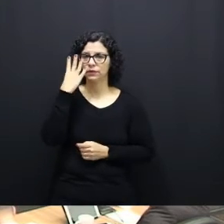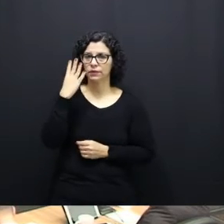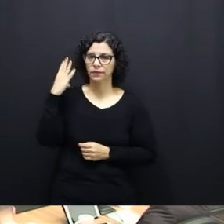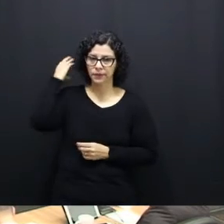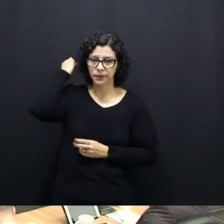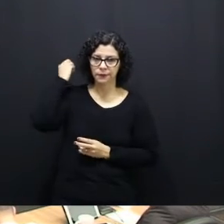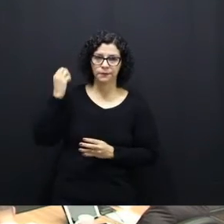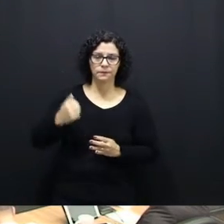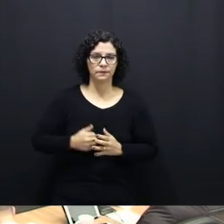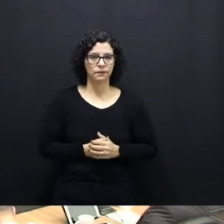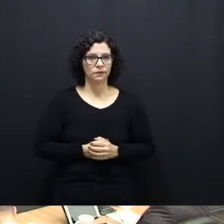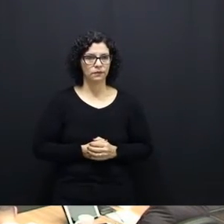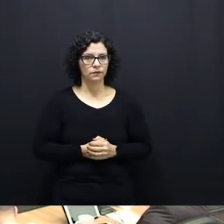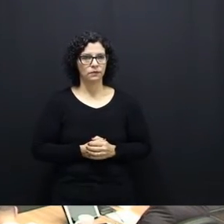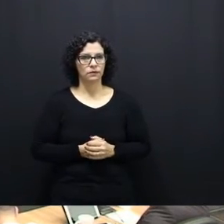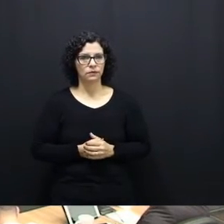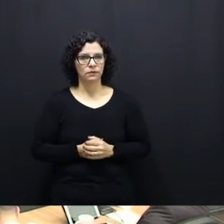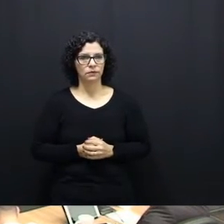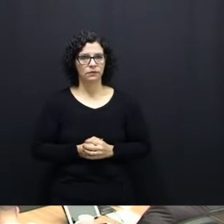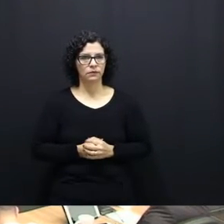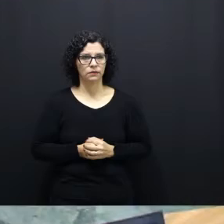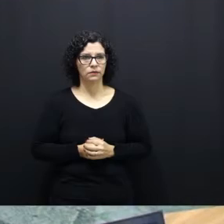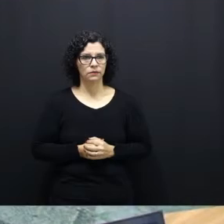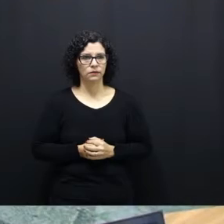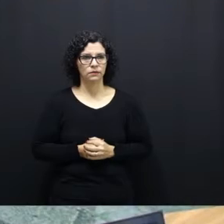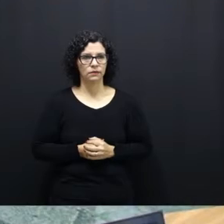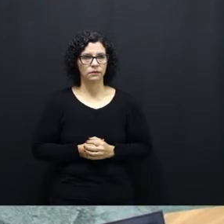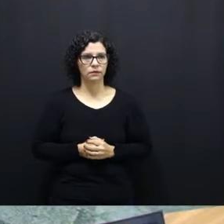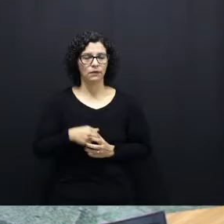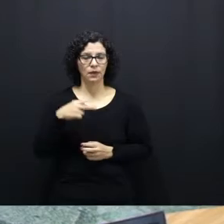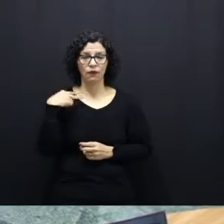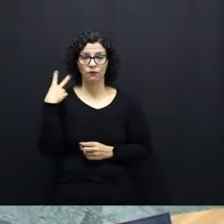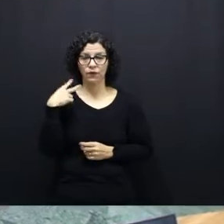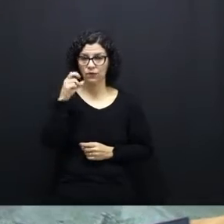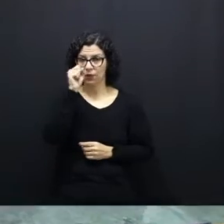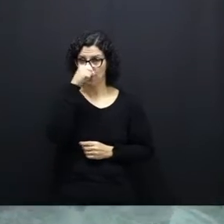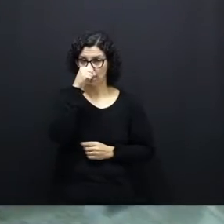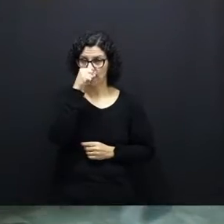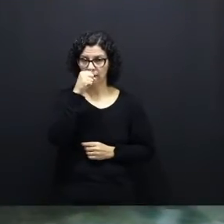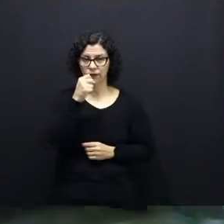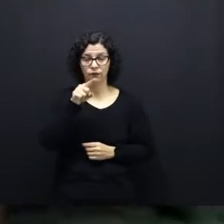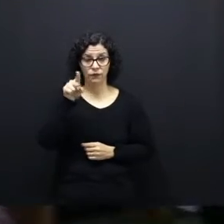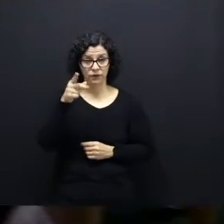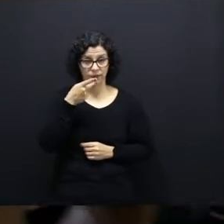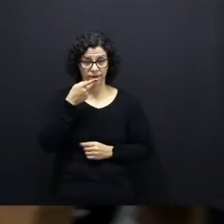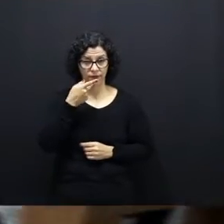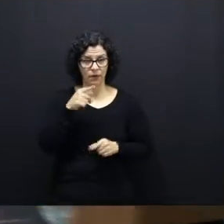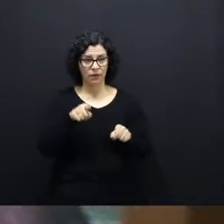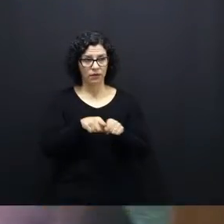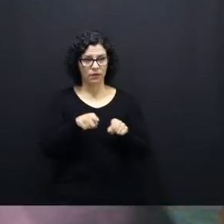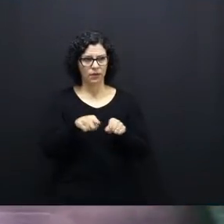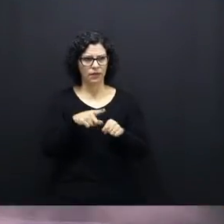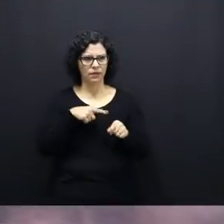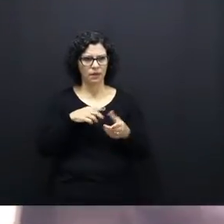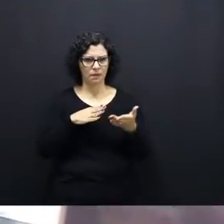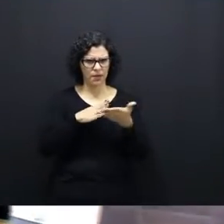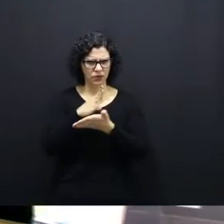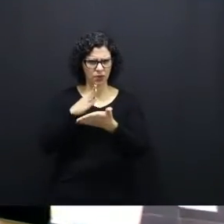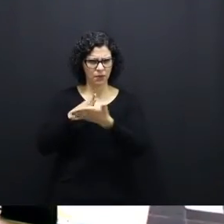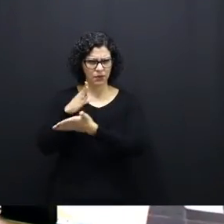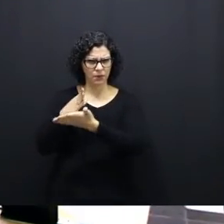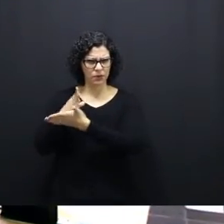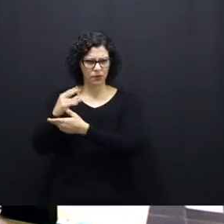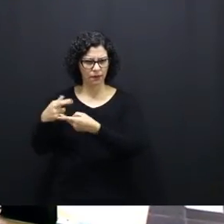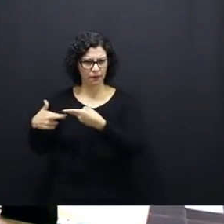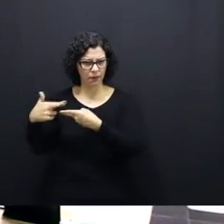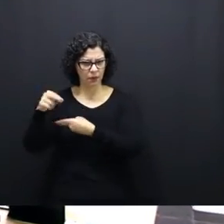cabelo novela do velho é quando você fala e passou todos naquele momento na sua